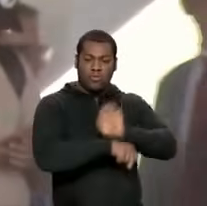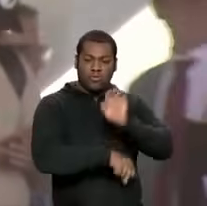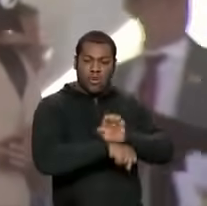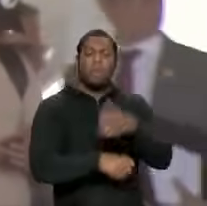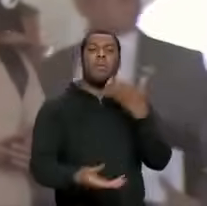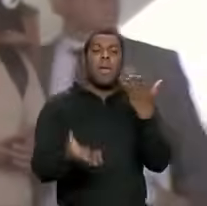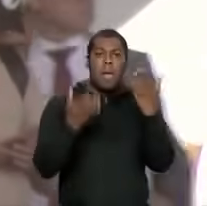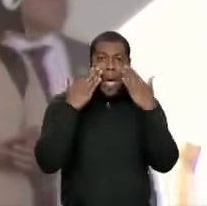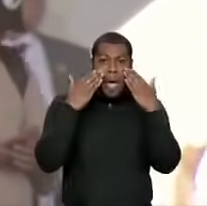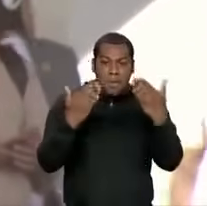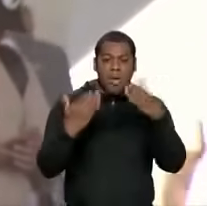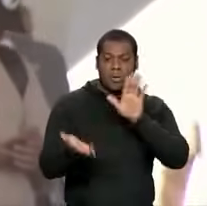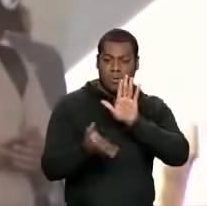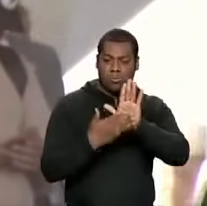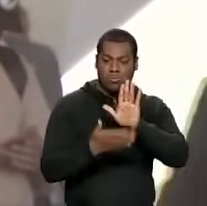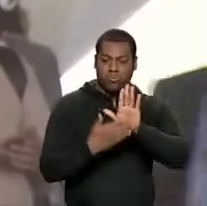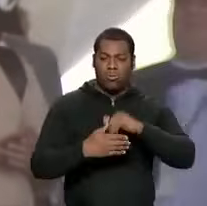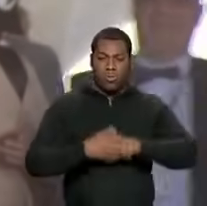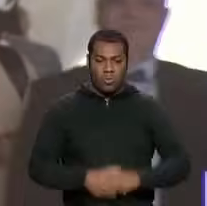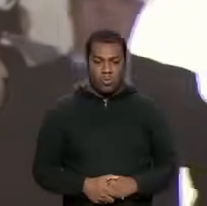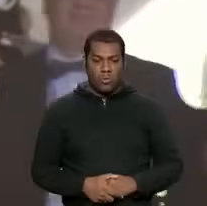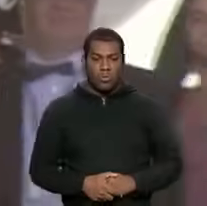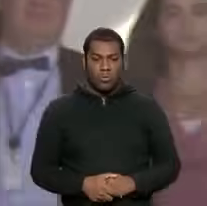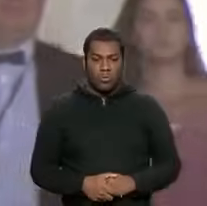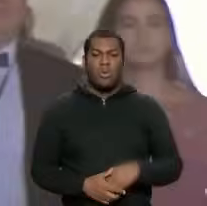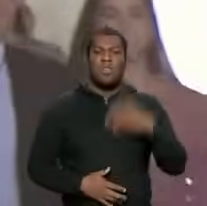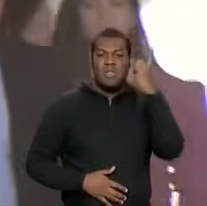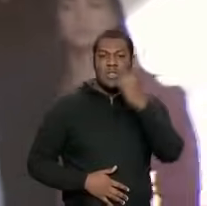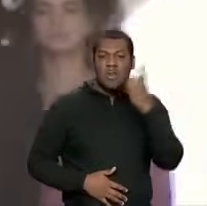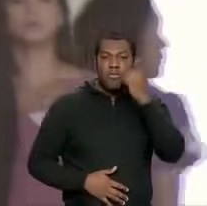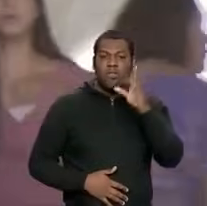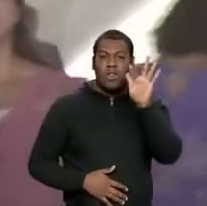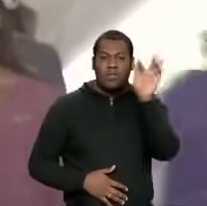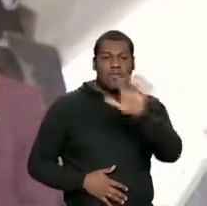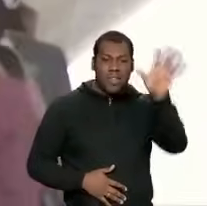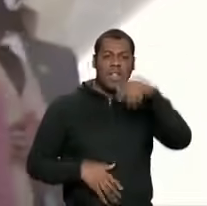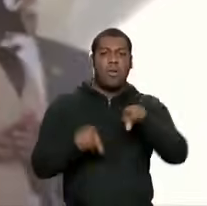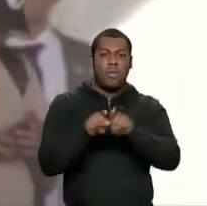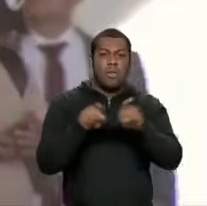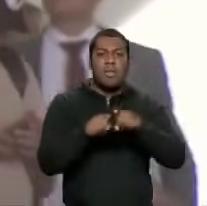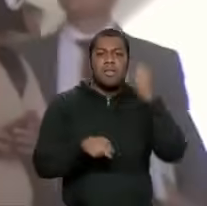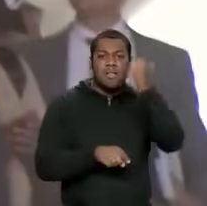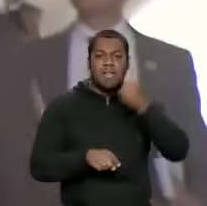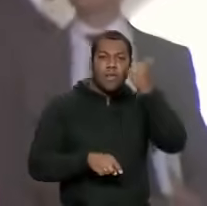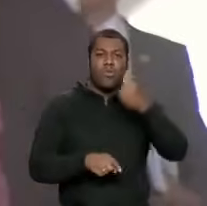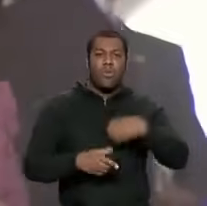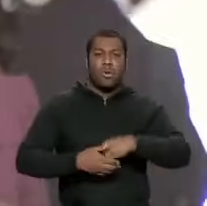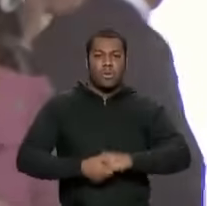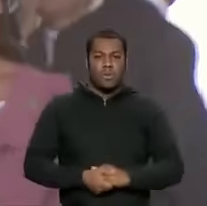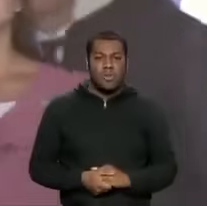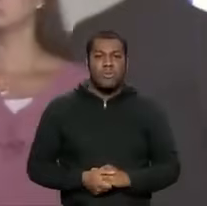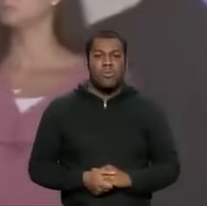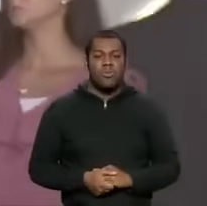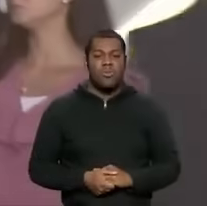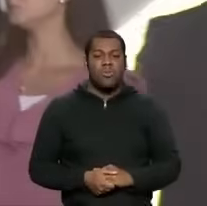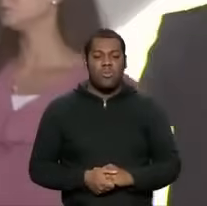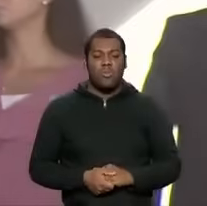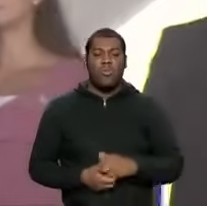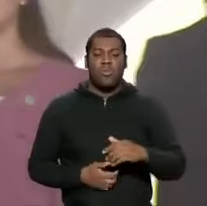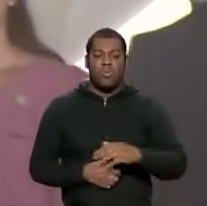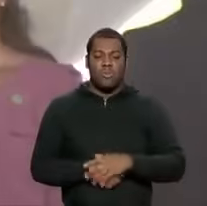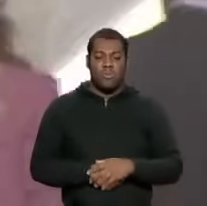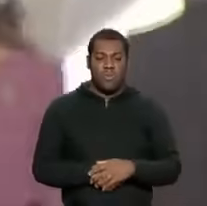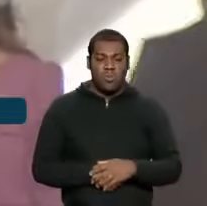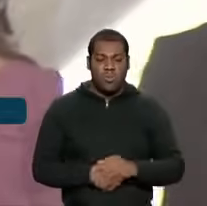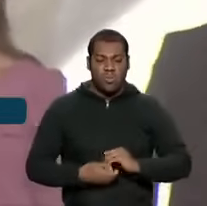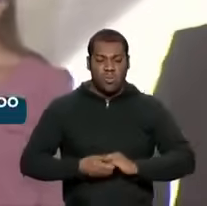sua falta com os parlamentares do Deputados Federais e senadores deputados e senadores deputados e